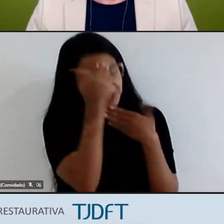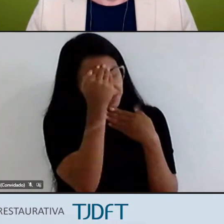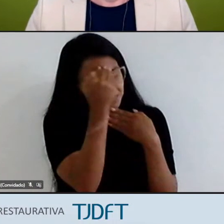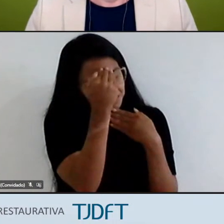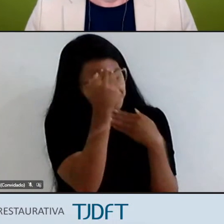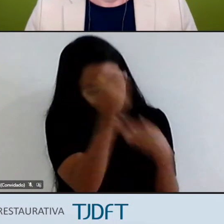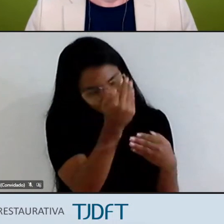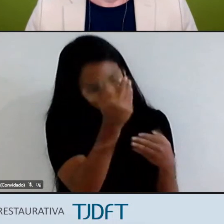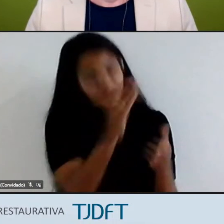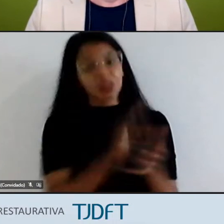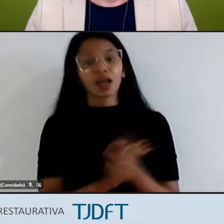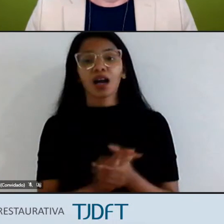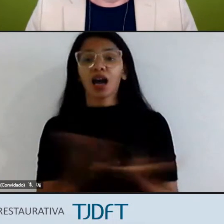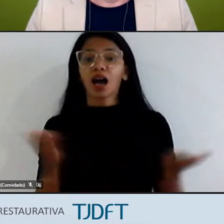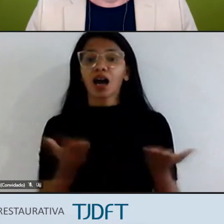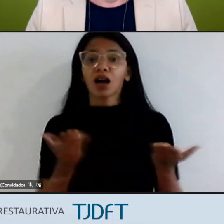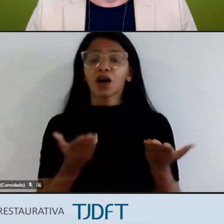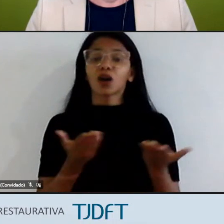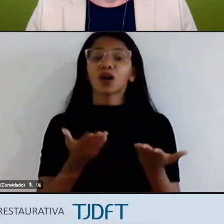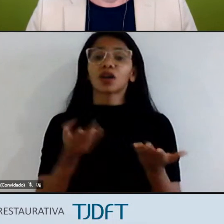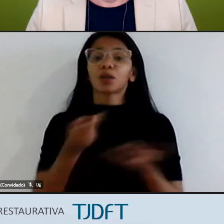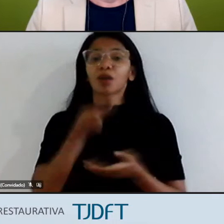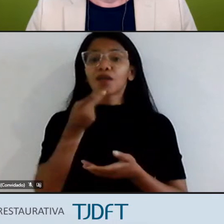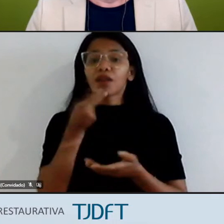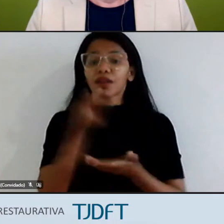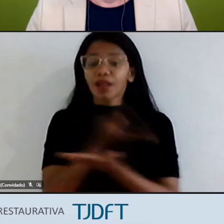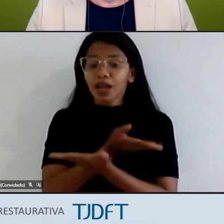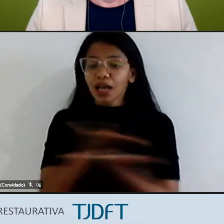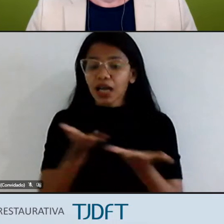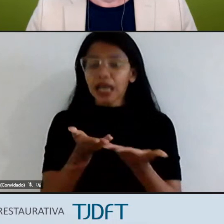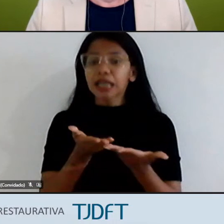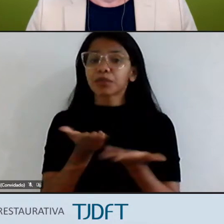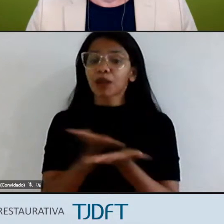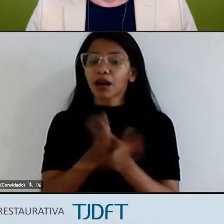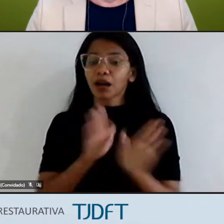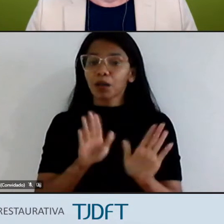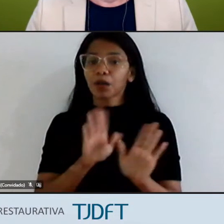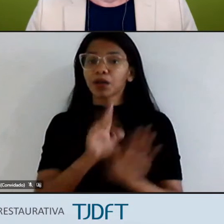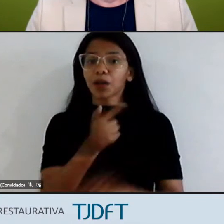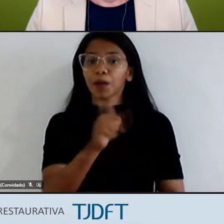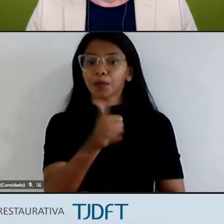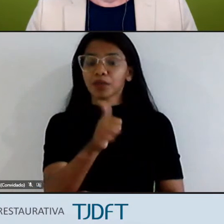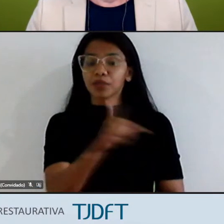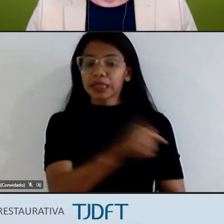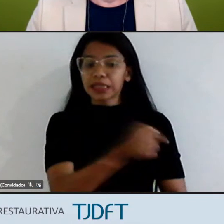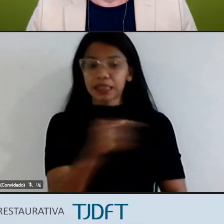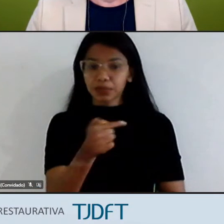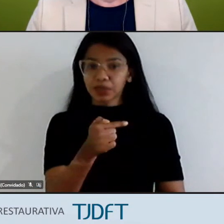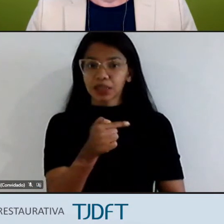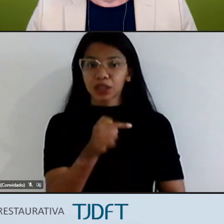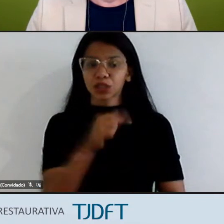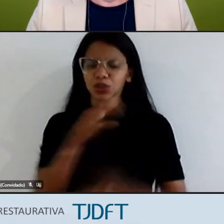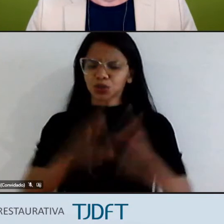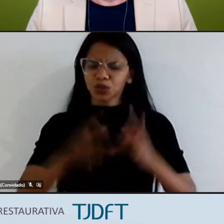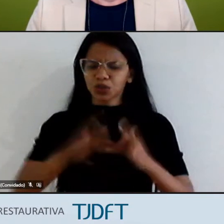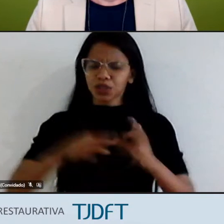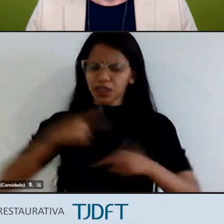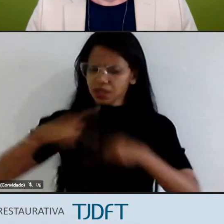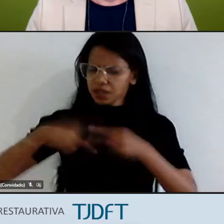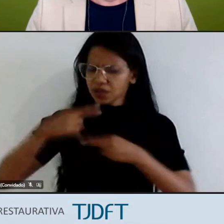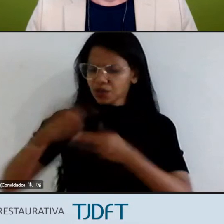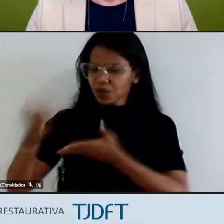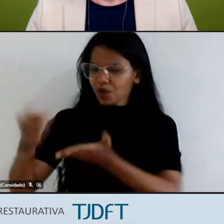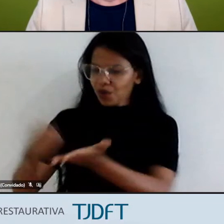E agora, para proferir as palavras de encerramento da primeira semana de Justiça Restaurativa, convidamos